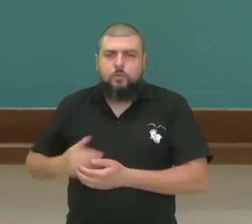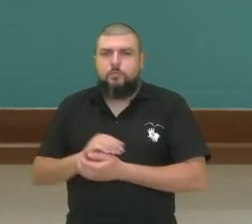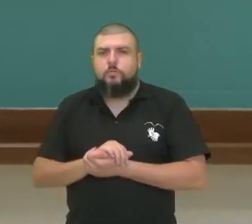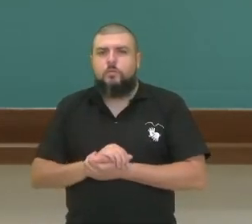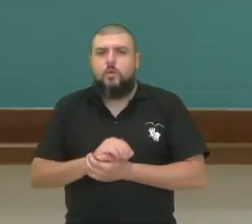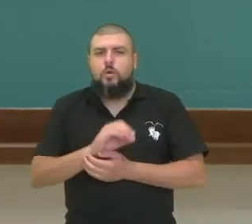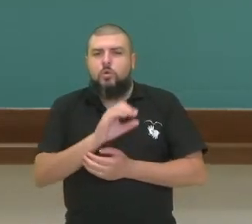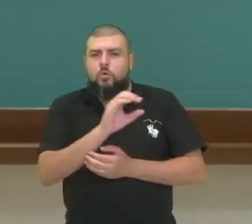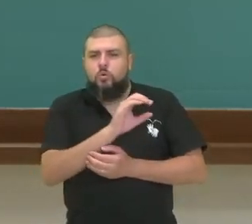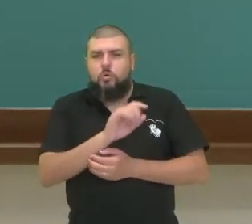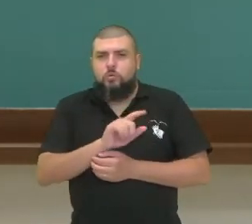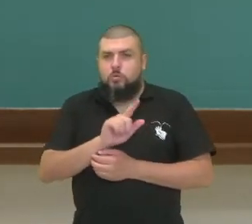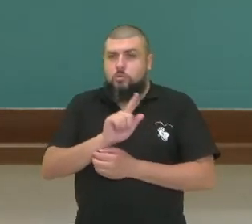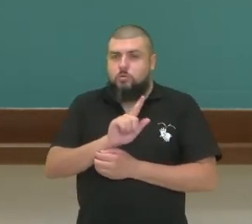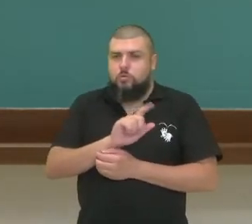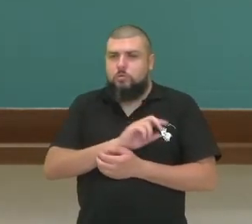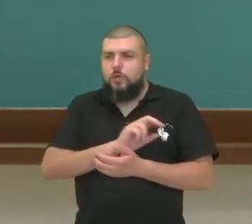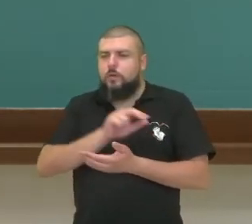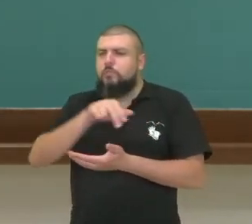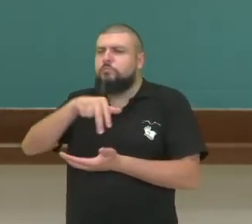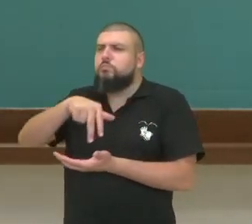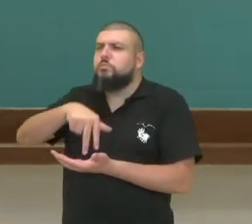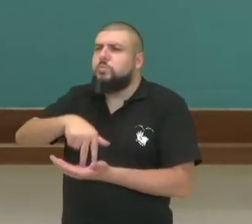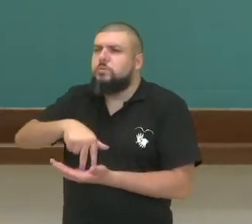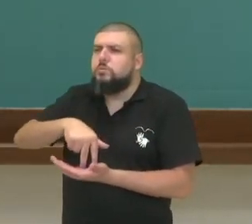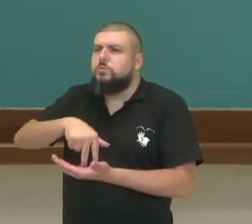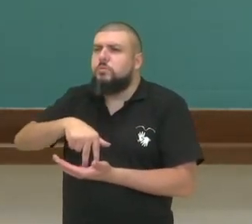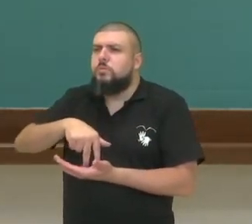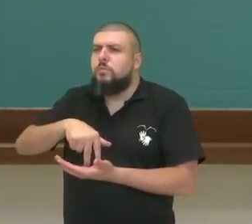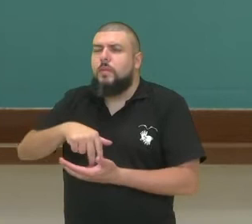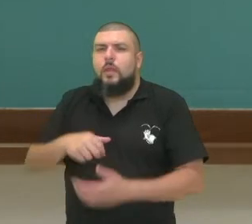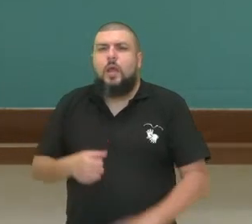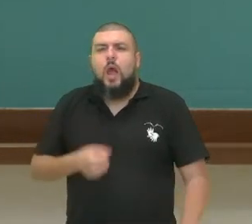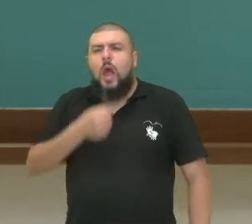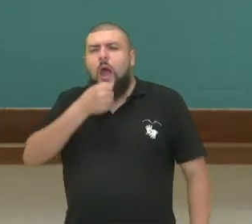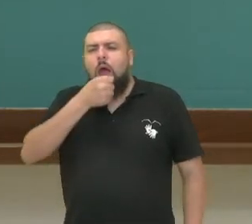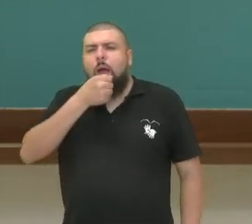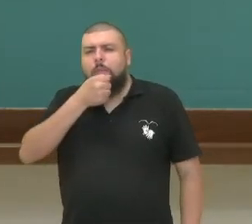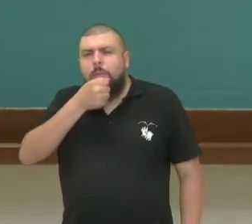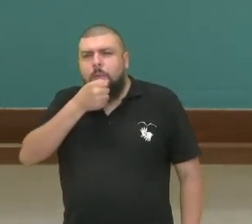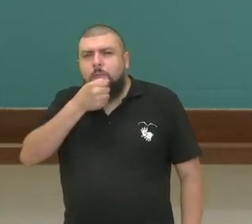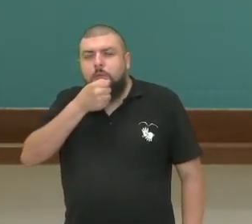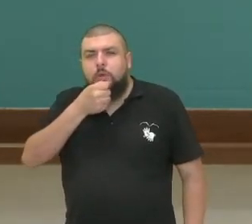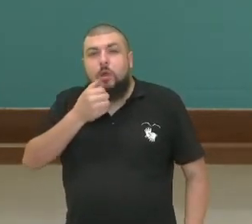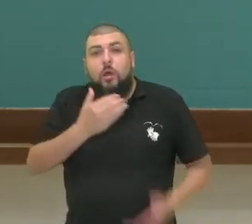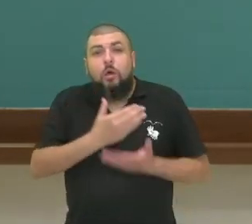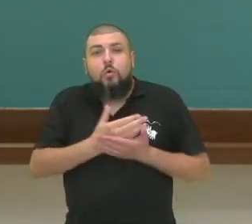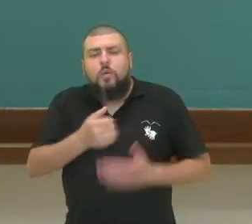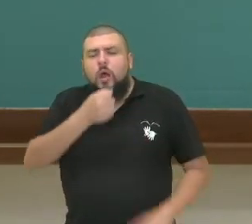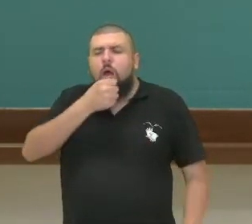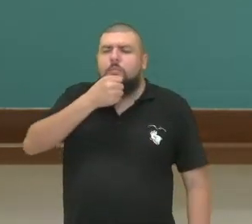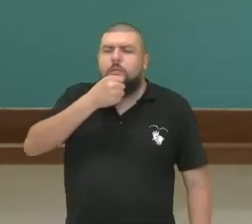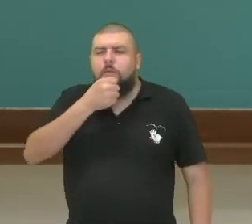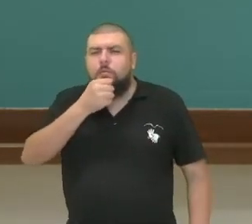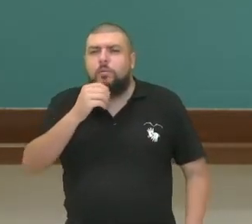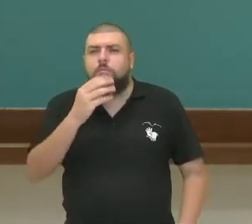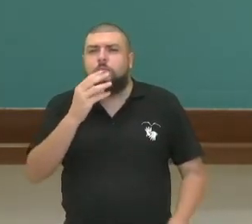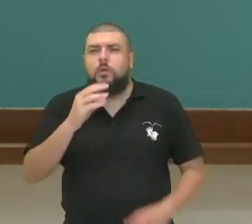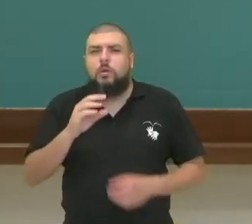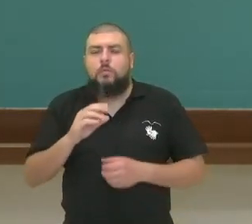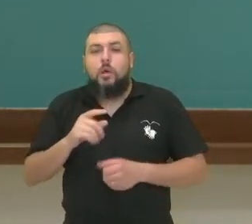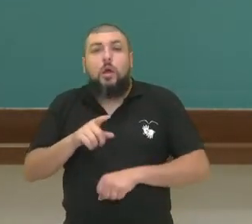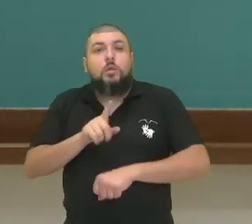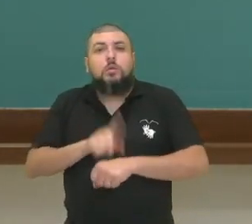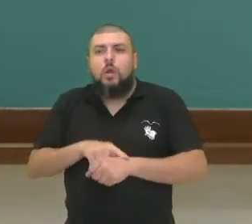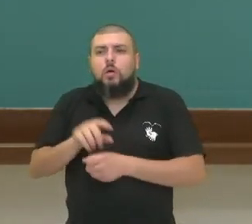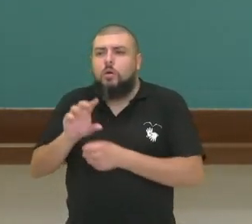Buarque começaram a cantar Cálice, eles tiveram seus microfones desligados pela censura. Só ficou o instrumental.